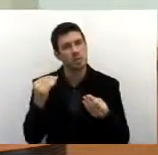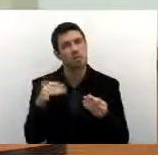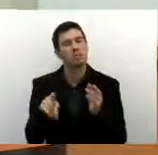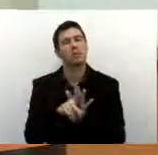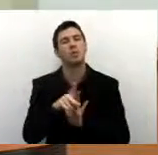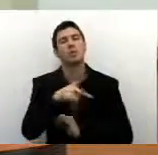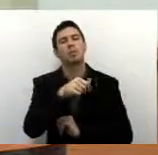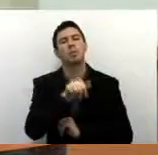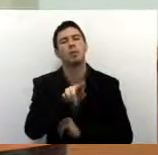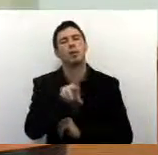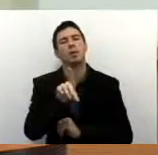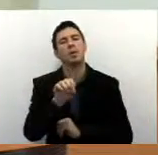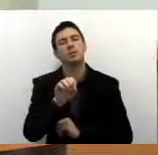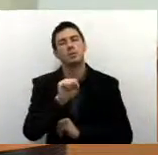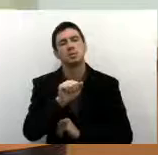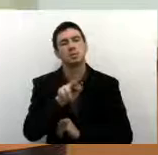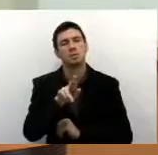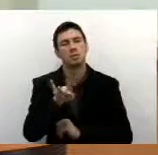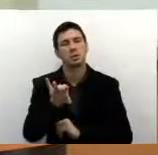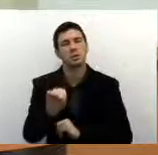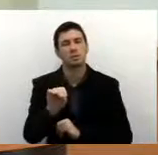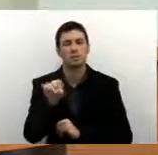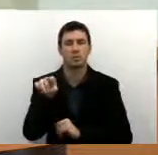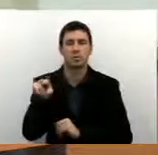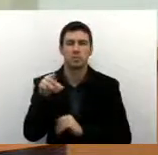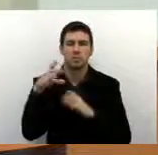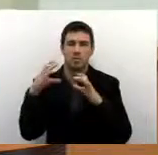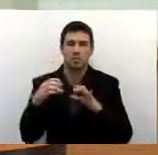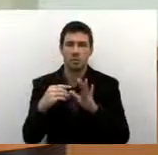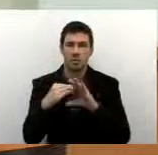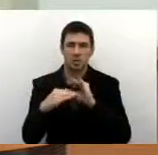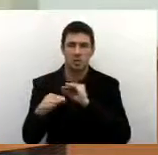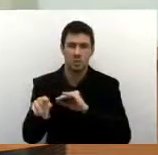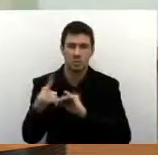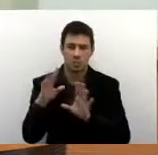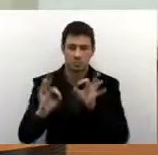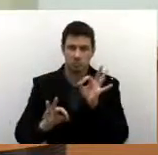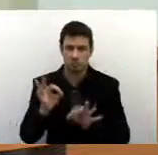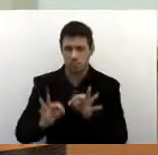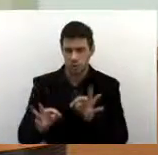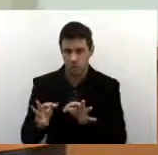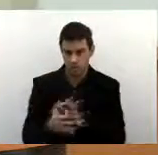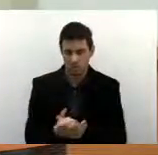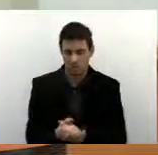Comissão de Justiça e Redação, como é nomenclatura de parque ou de rua, ele encaminha o executivo